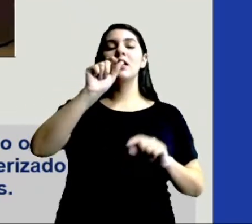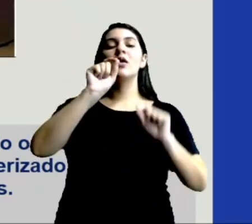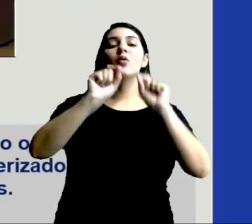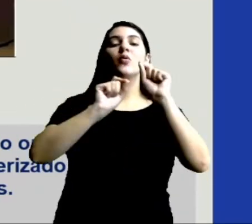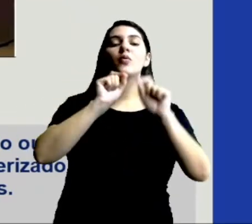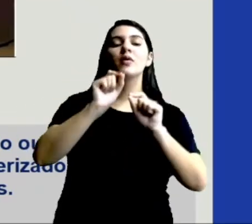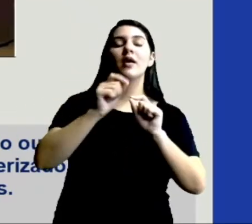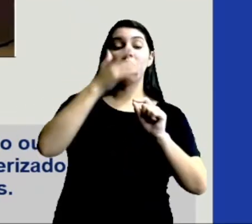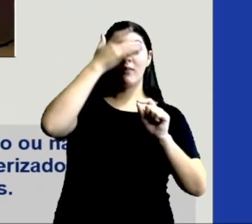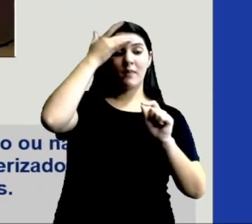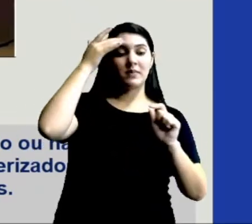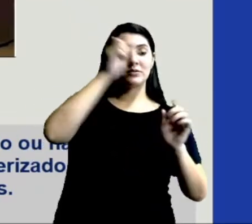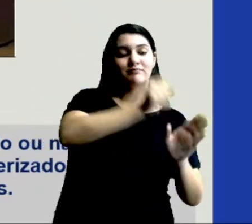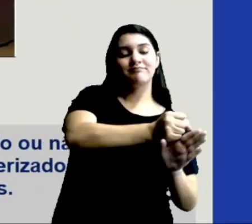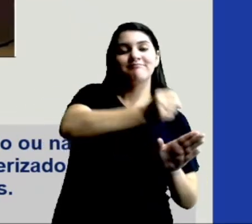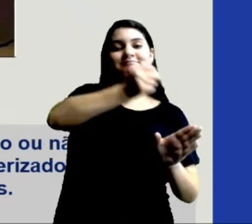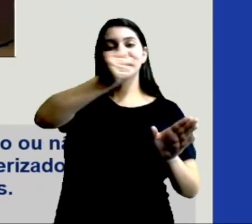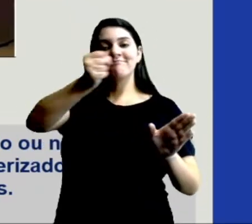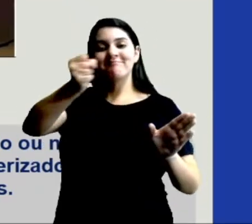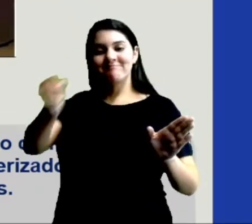deslocamento que foi forçado, tá?